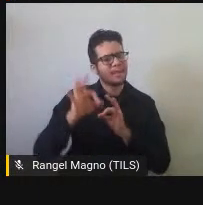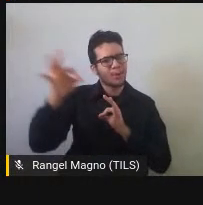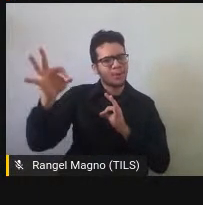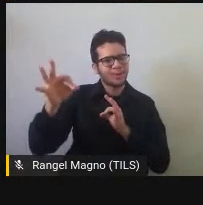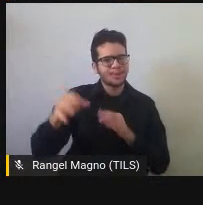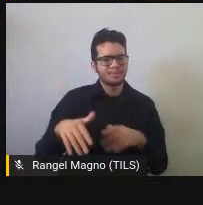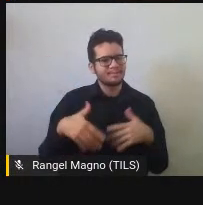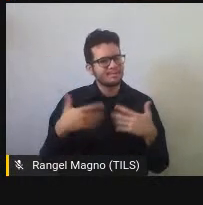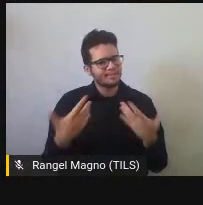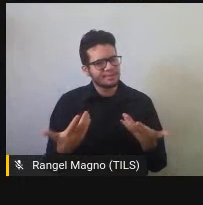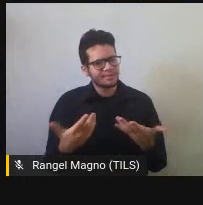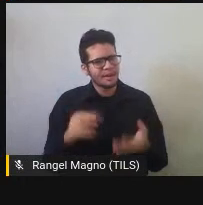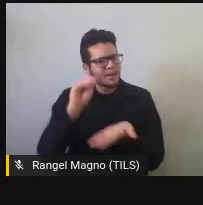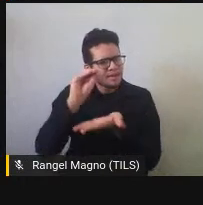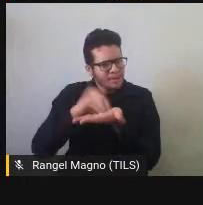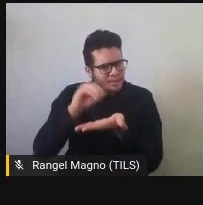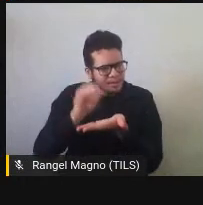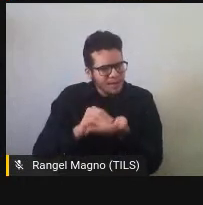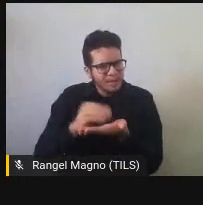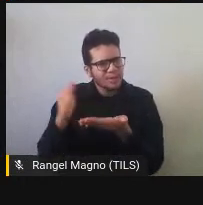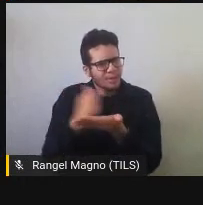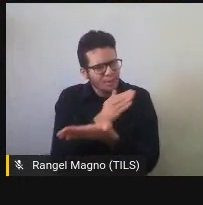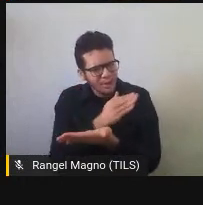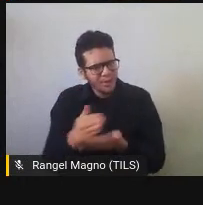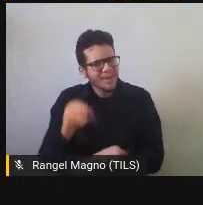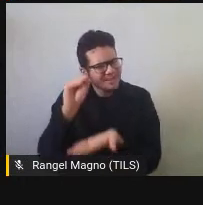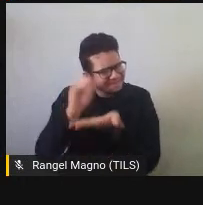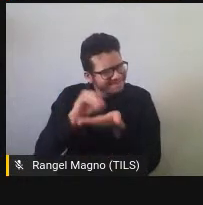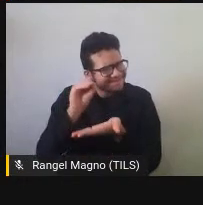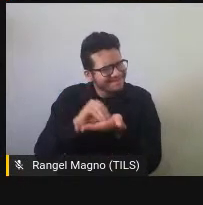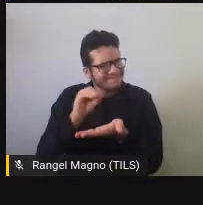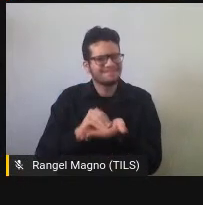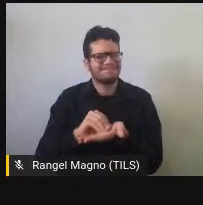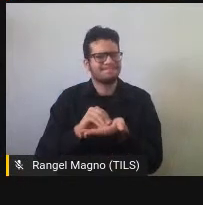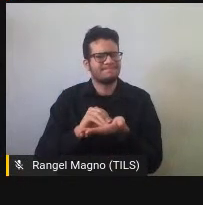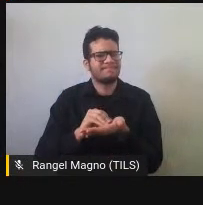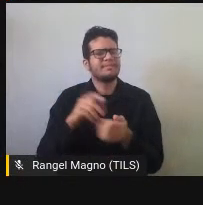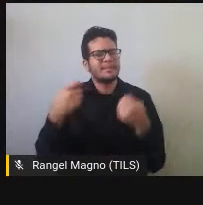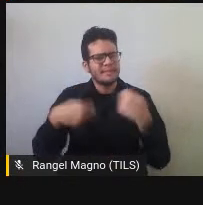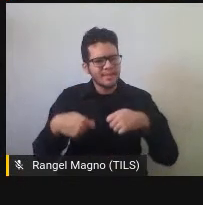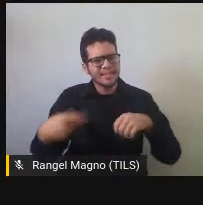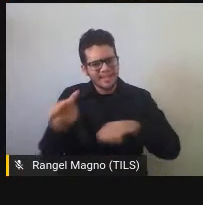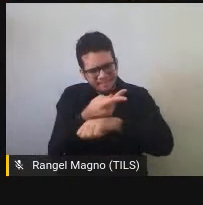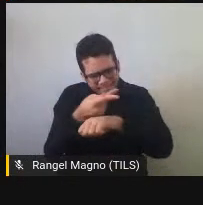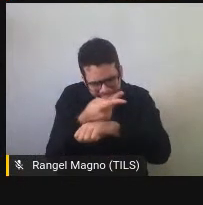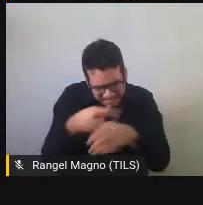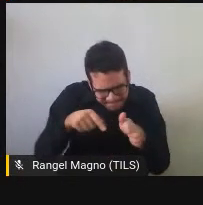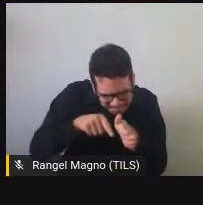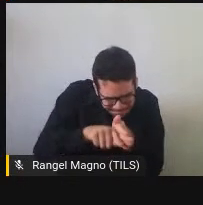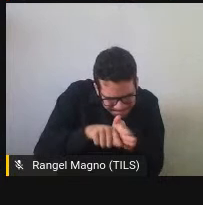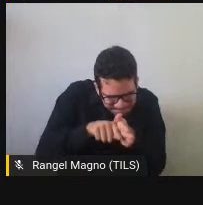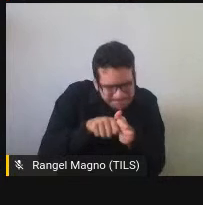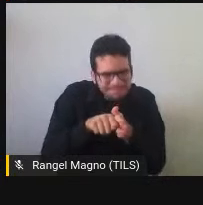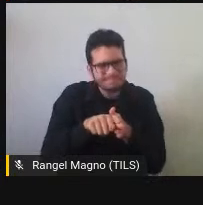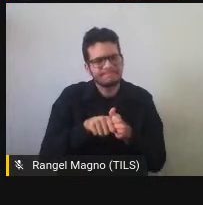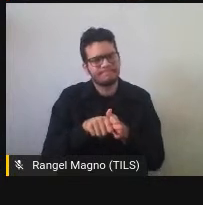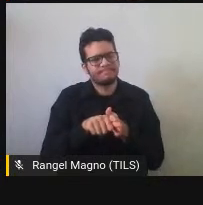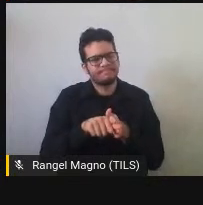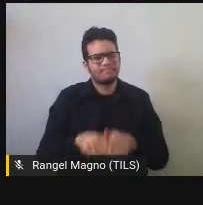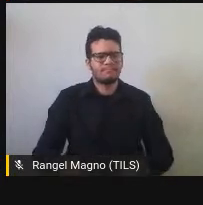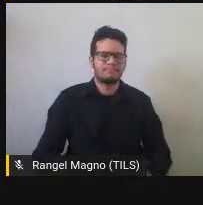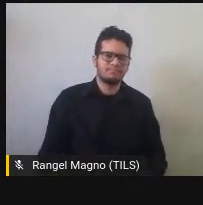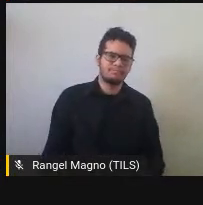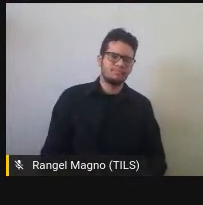e ele coloca de nenhuma maneira rasurado a realidade dos fatos ou seja o memoir